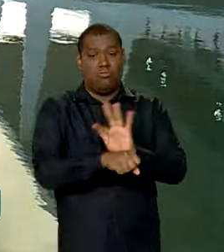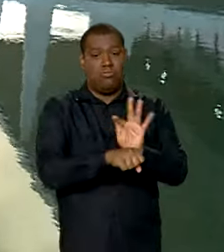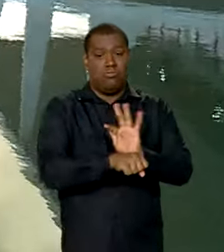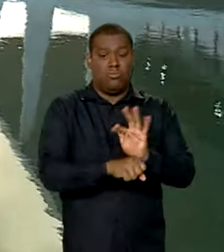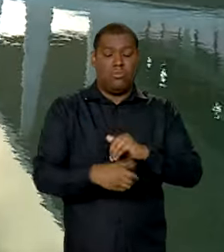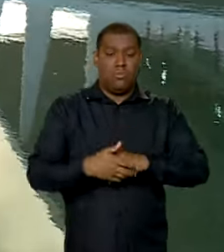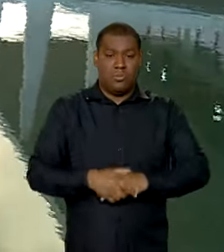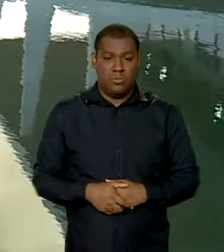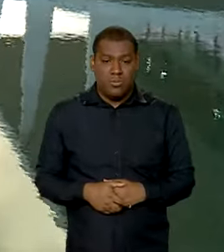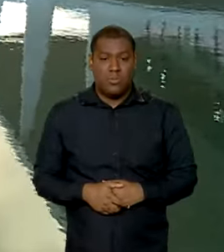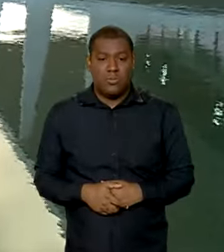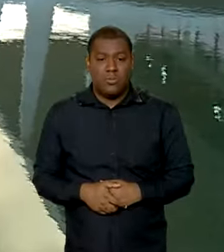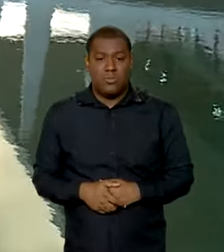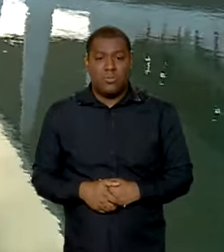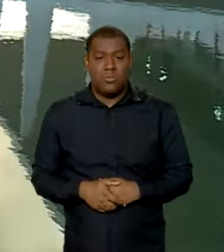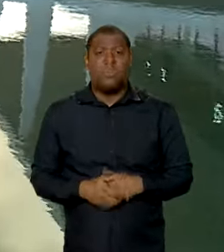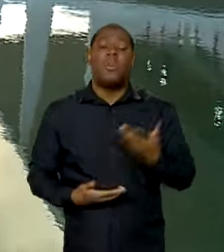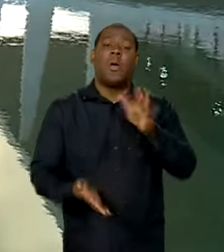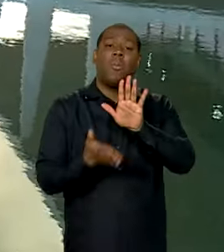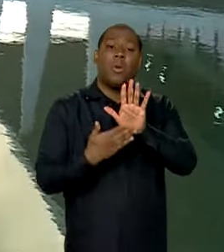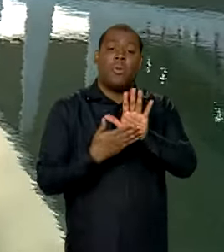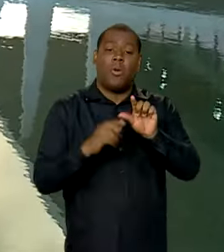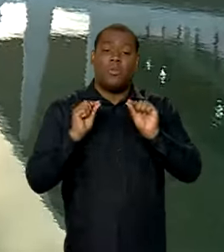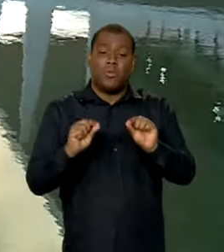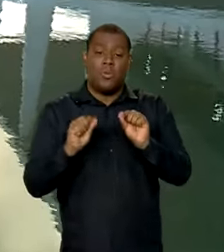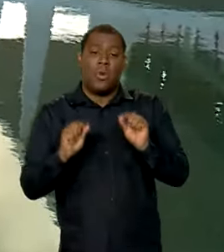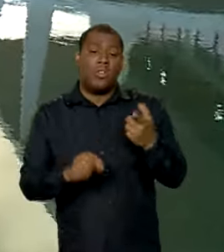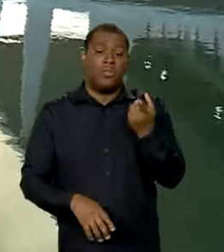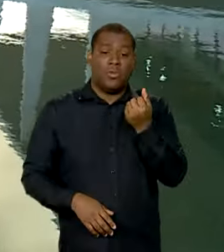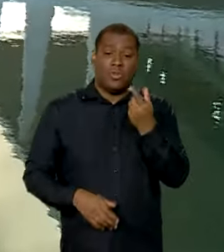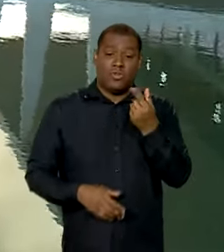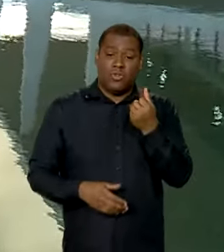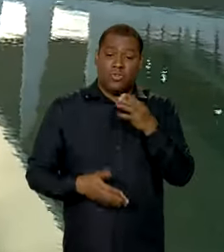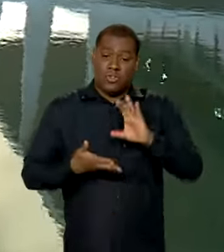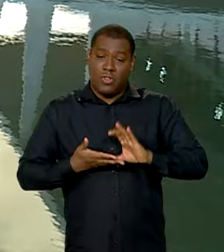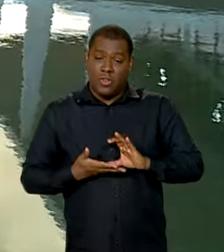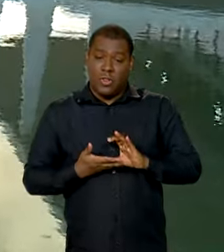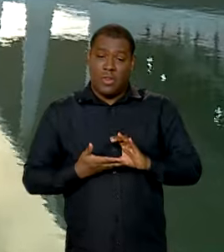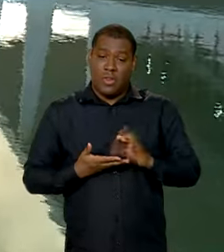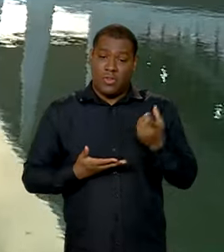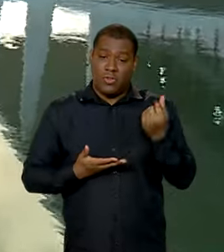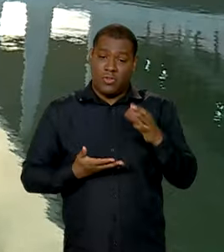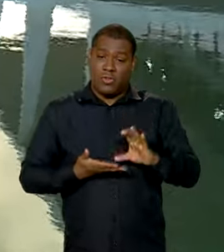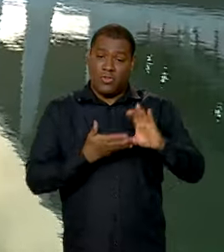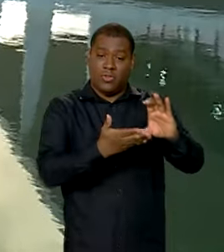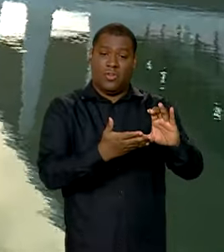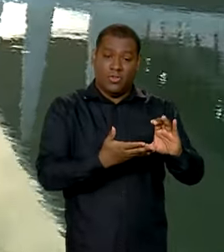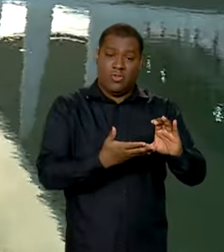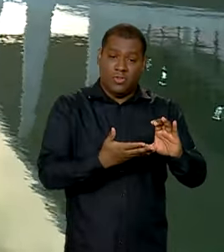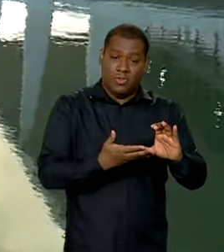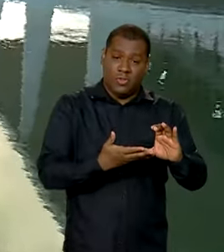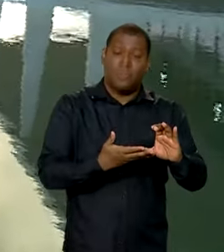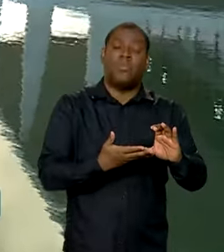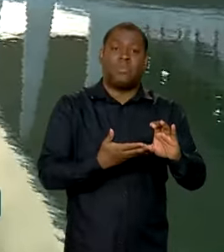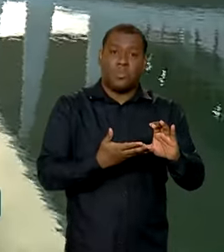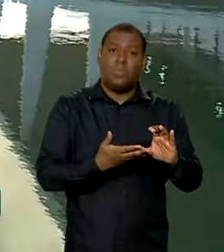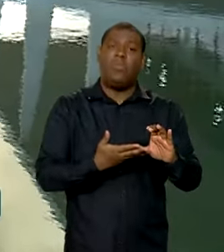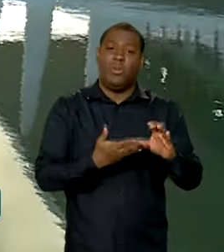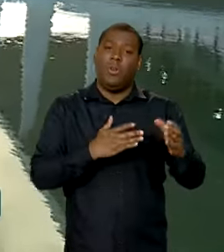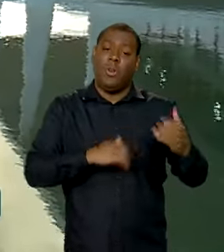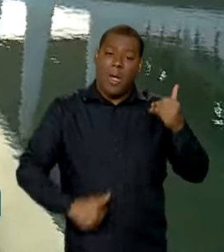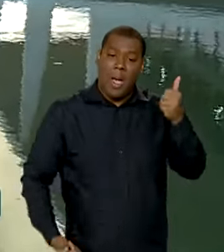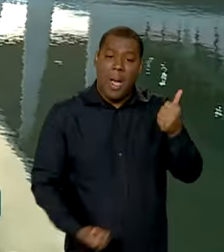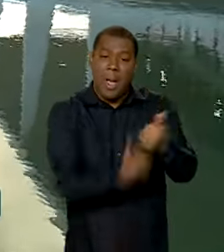valor economizado deve ser integralmente destinado a um fundo público específico a ser criado pelo ente para financiar ações